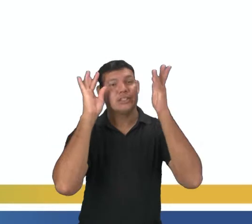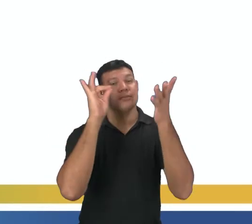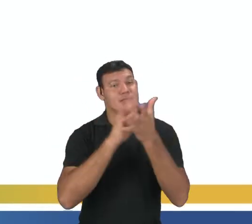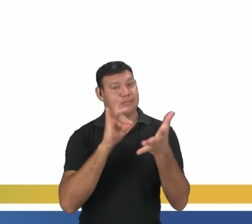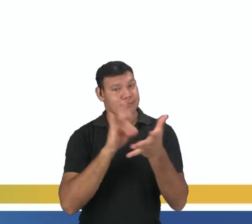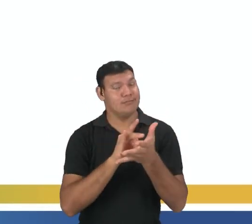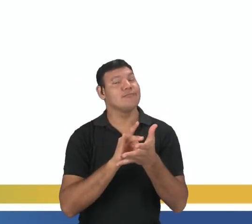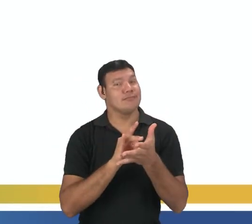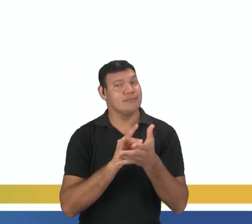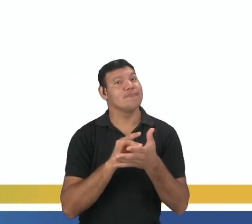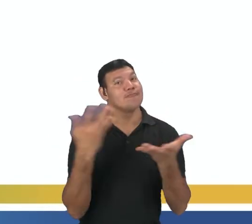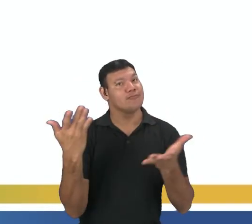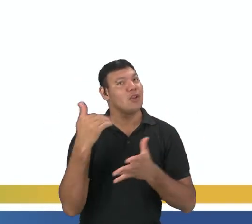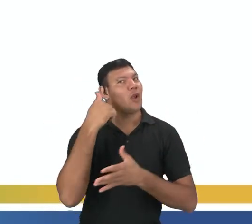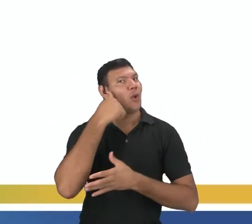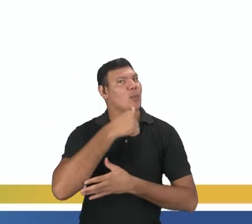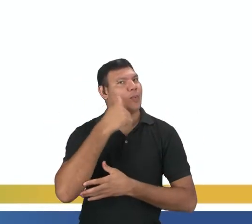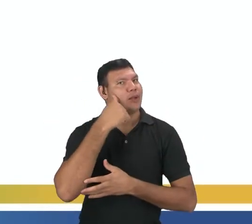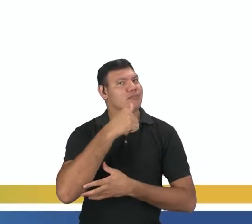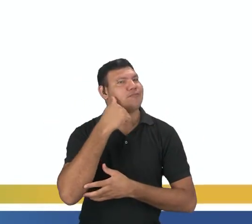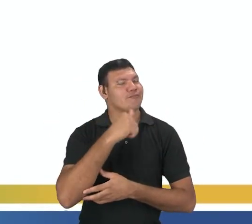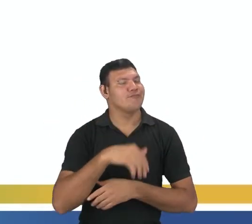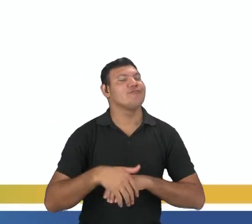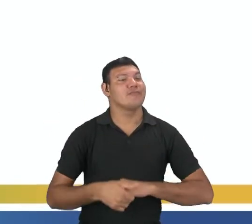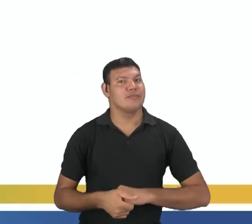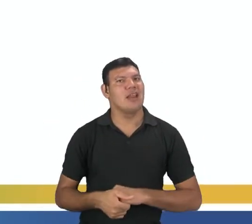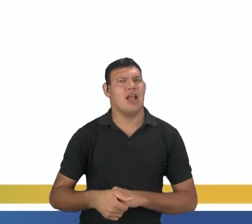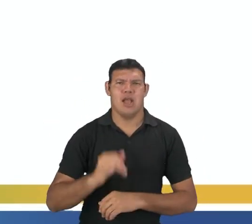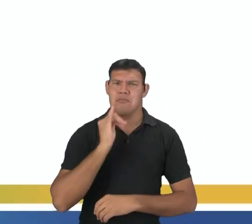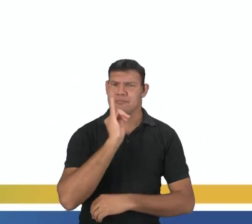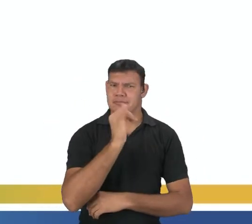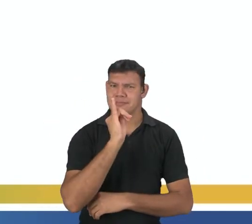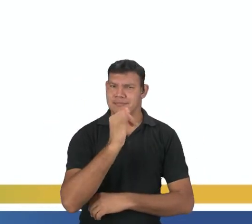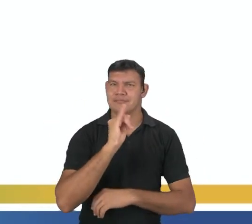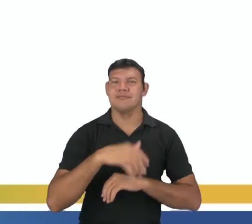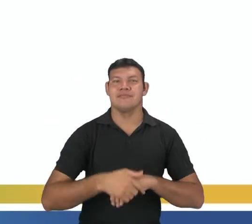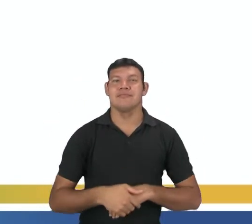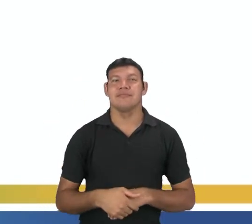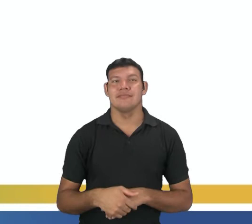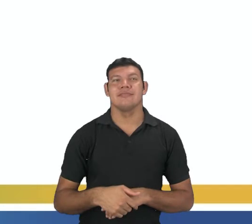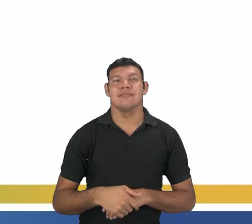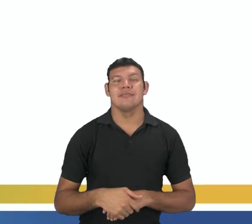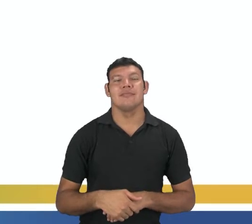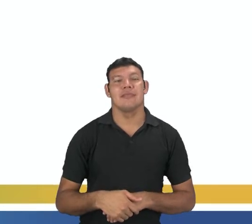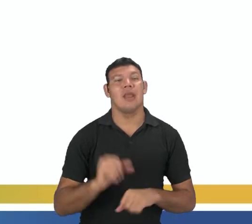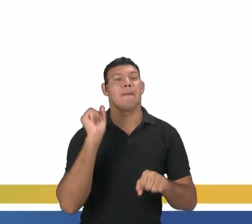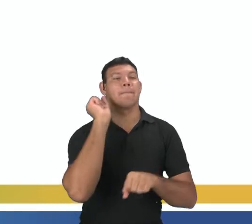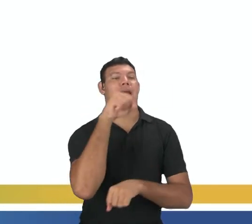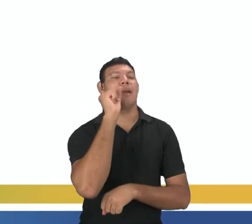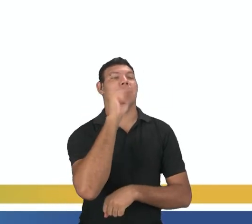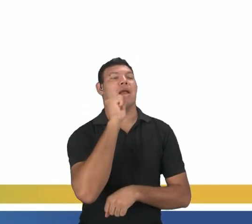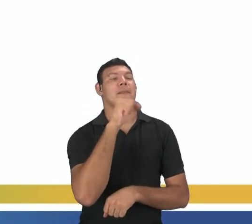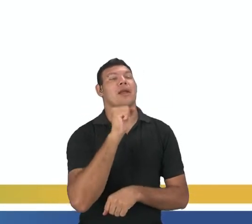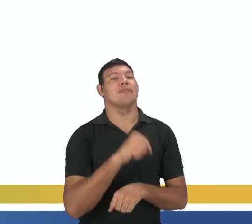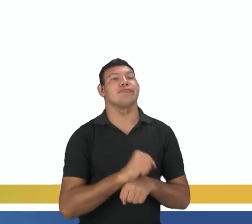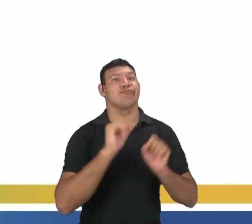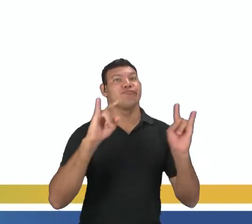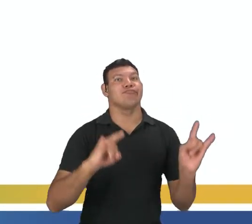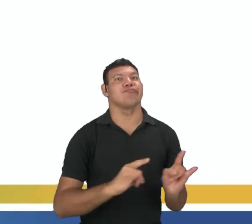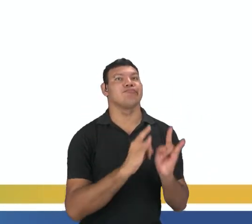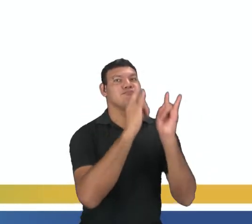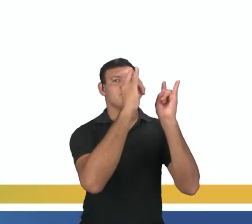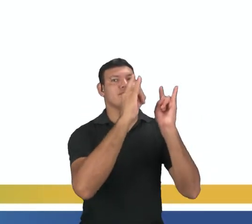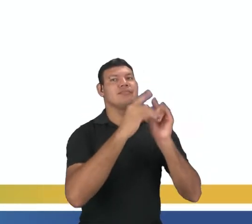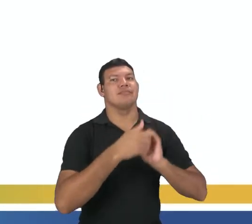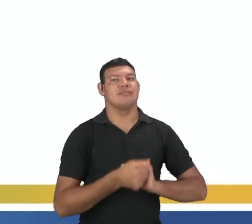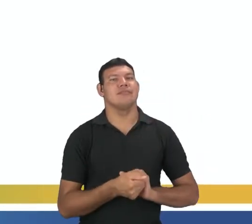A princesa, né? Aquela moça falava que era uma princesa de verdade. Qual moça? A que chegou batendo na porta